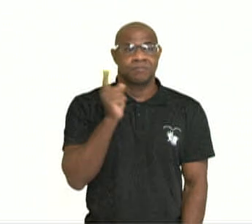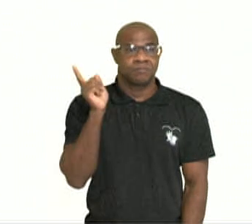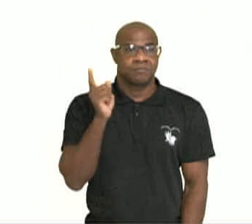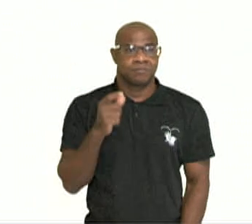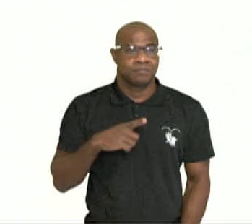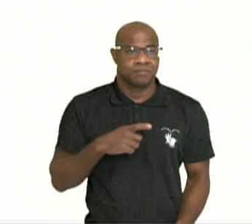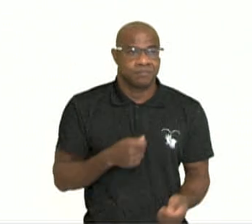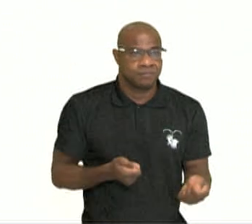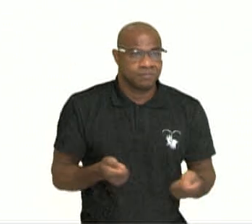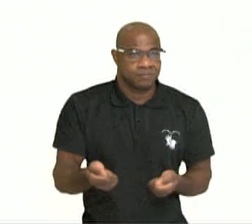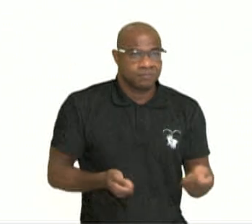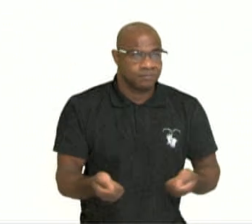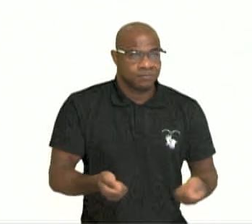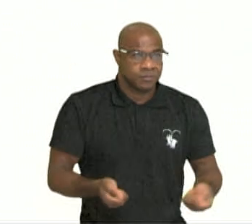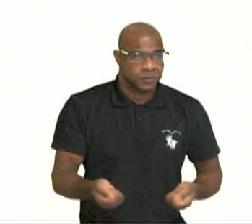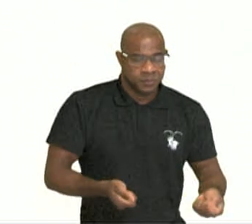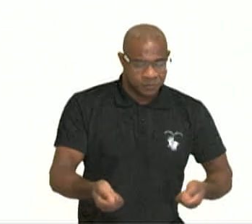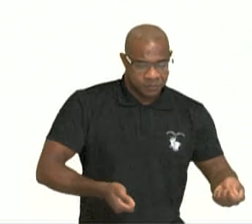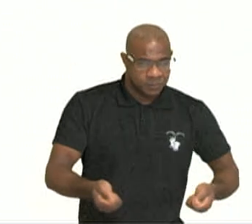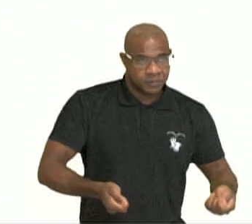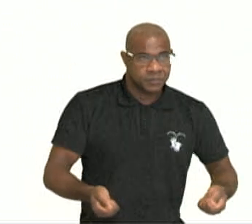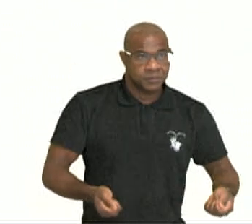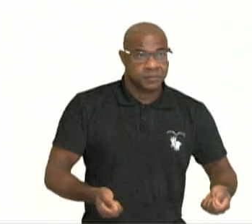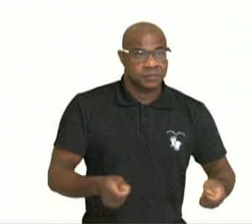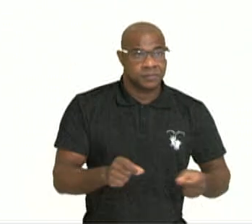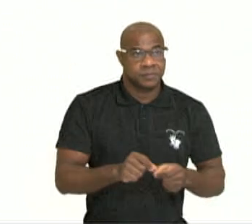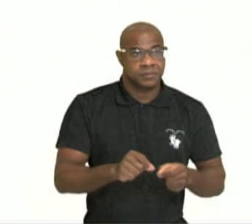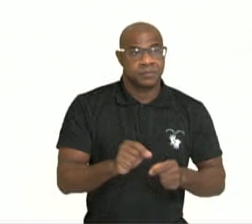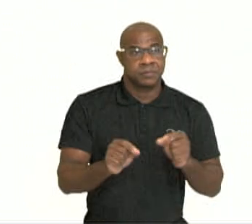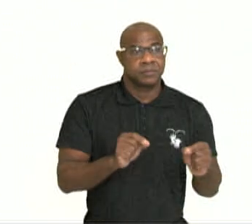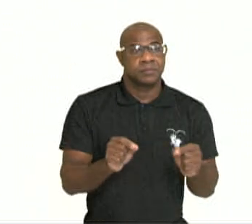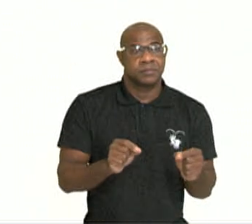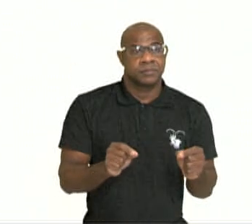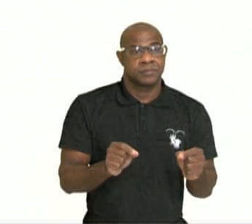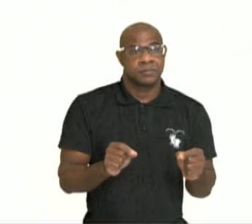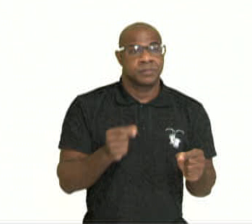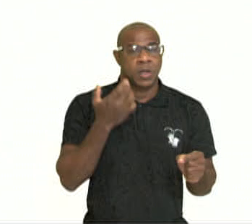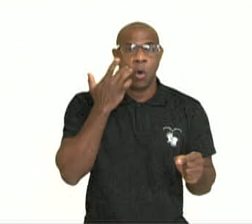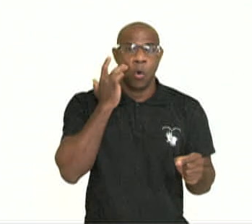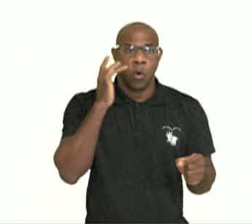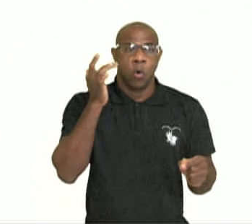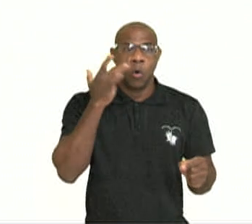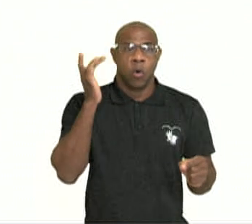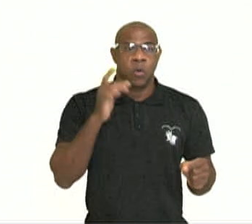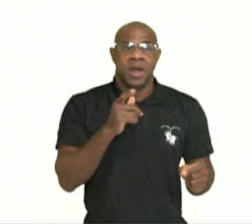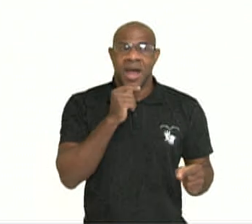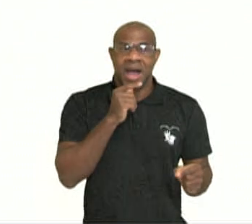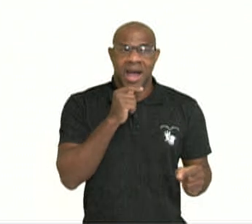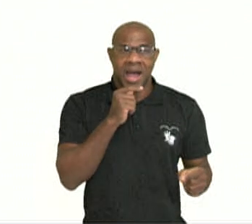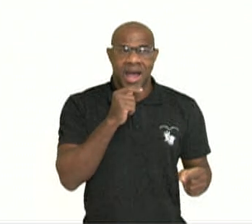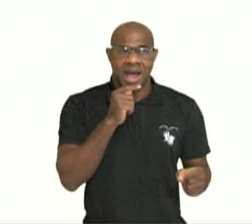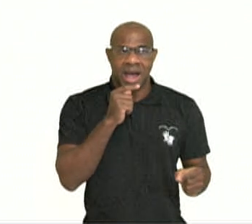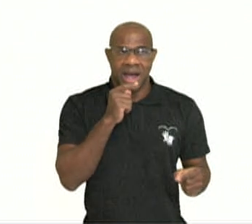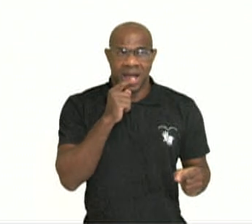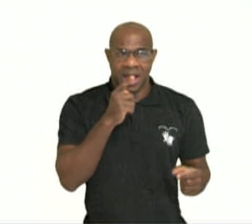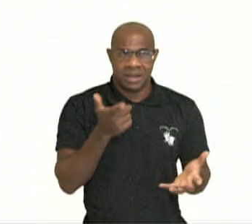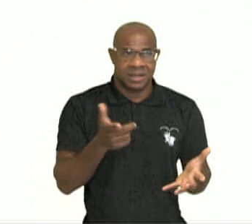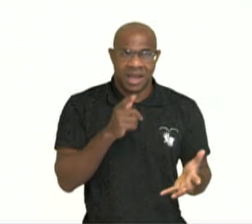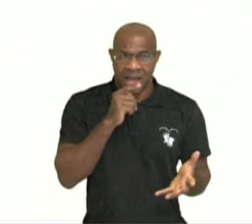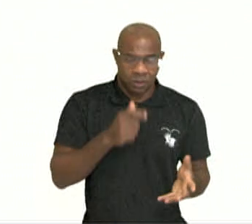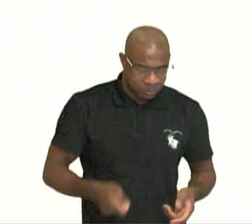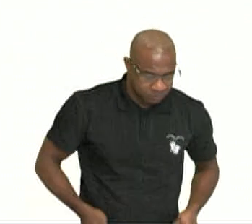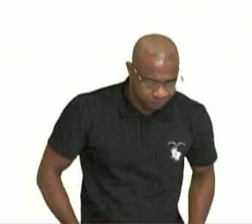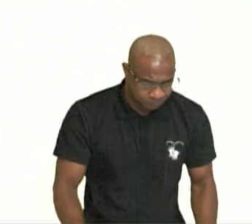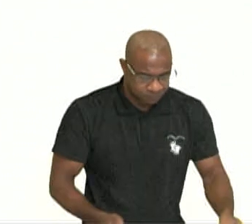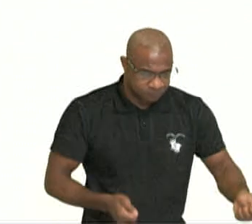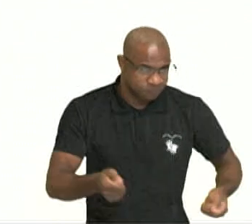indiretamente nós estamos mexendo com o solo. Aqui provavelmente é uma extração de ouro, aqui é água, mas é uma água que está bem barrenta,